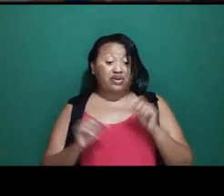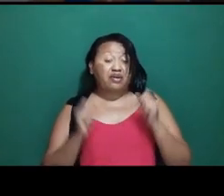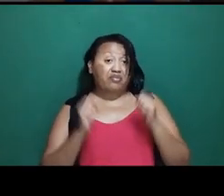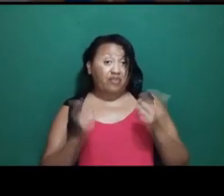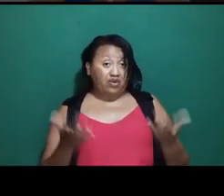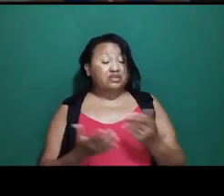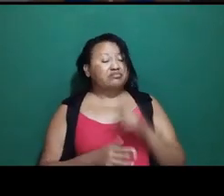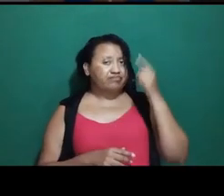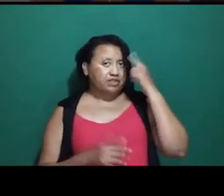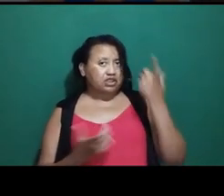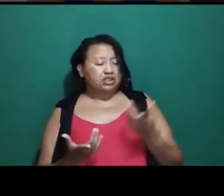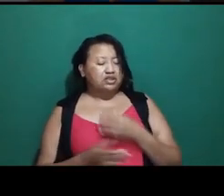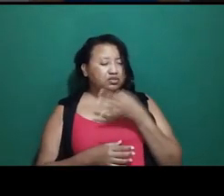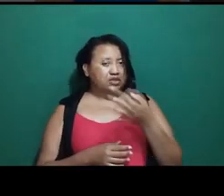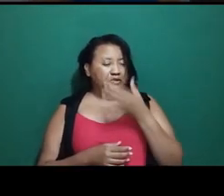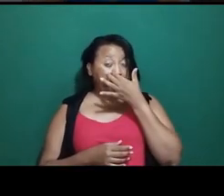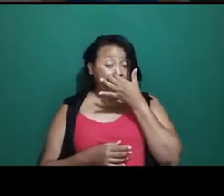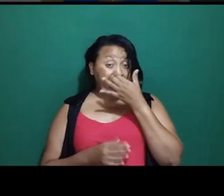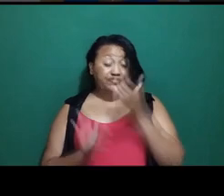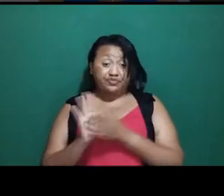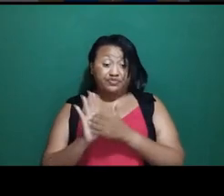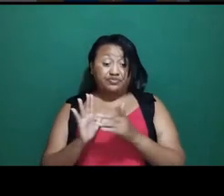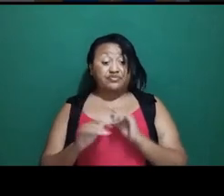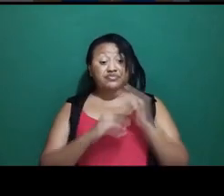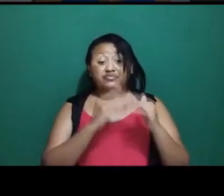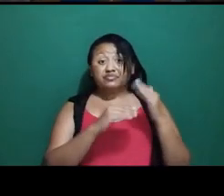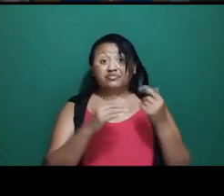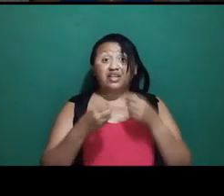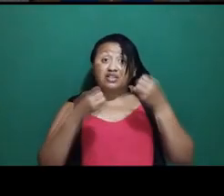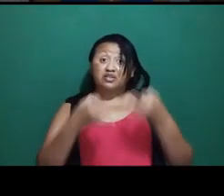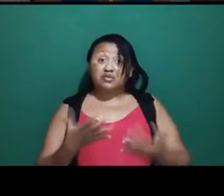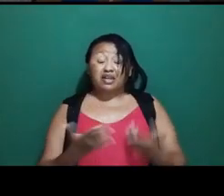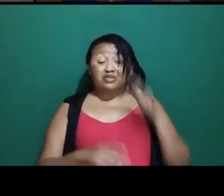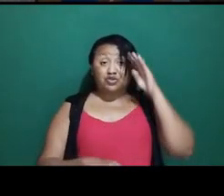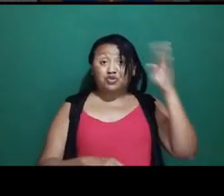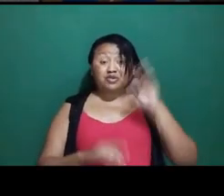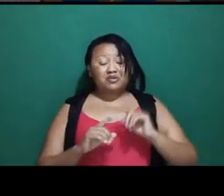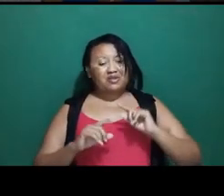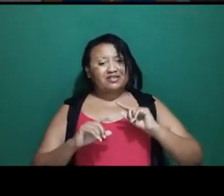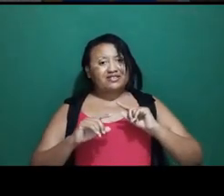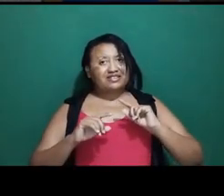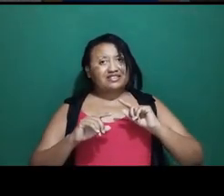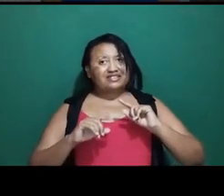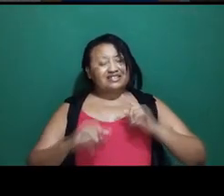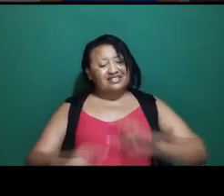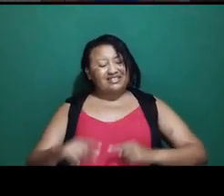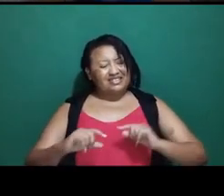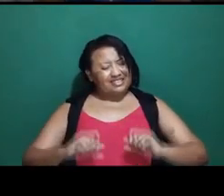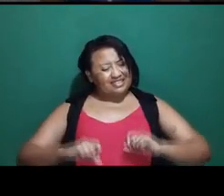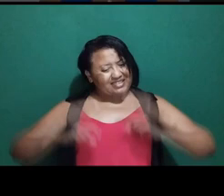partir desta hipótese no desenvolvimento a gente pode falar dos principais desafios do Brasil né